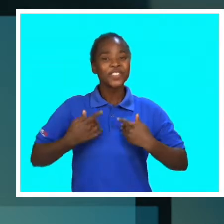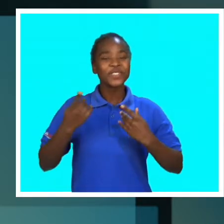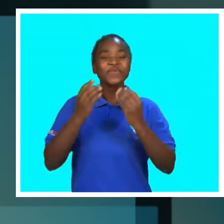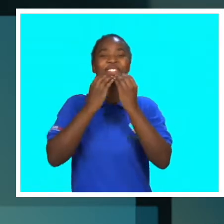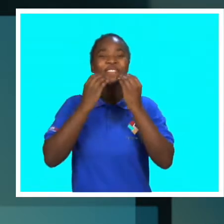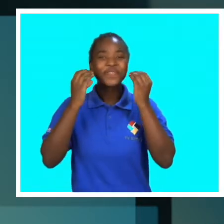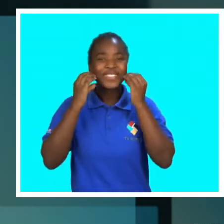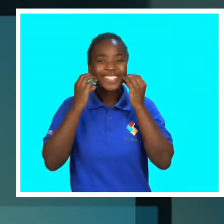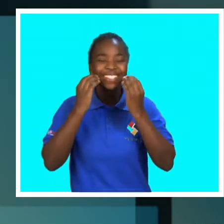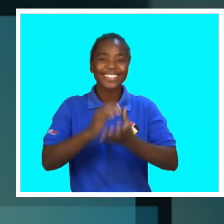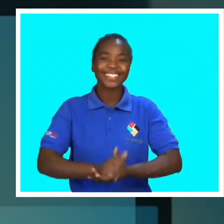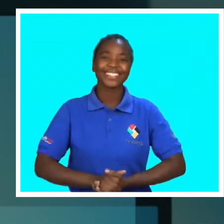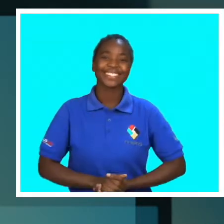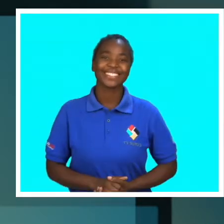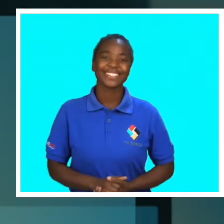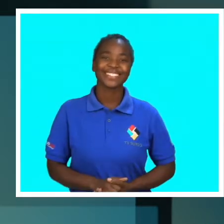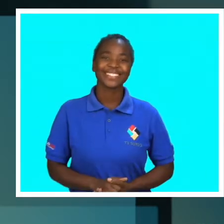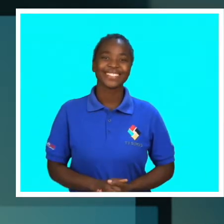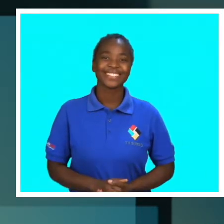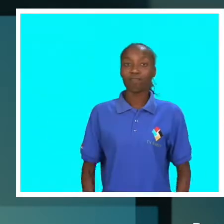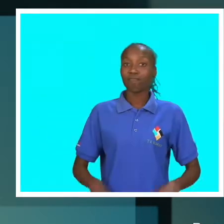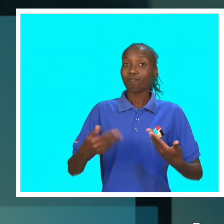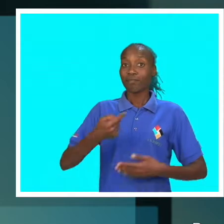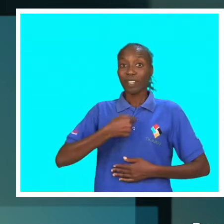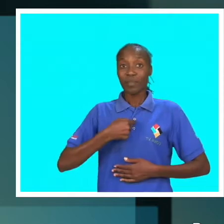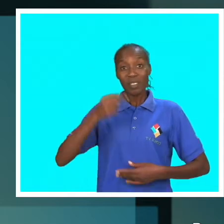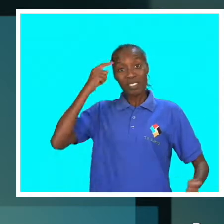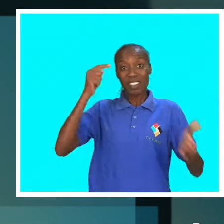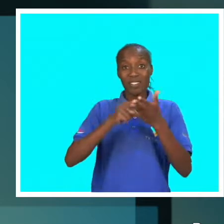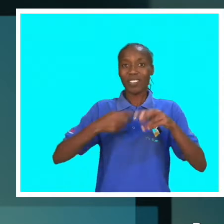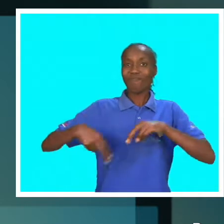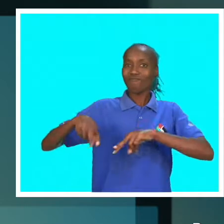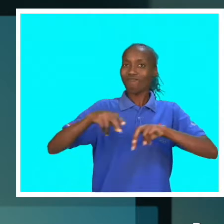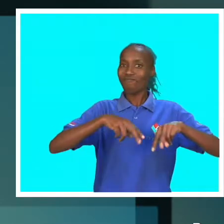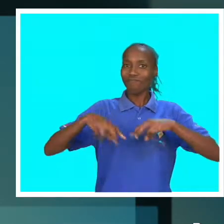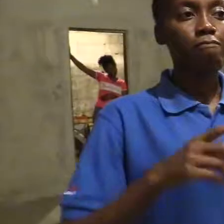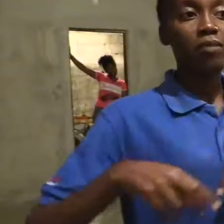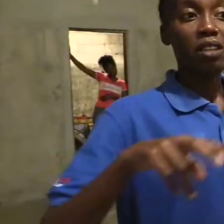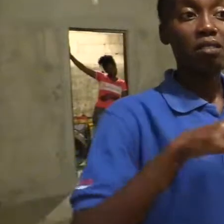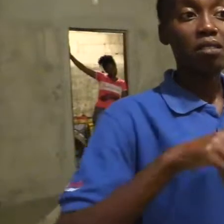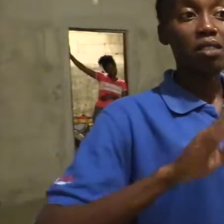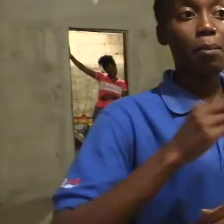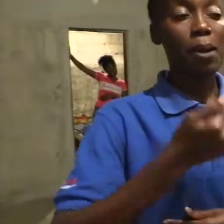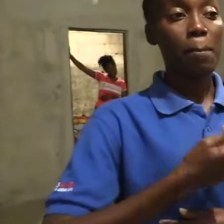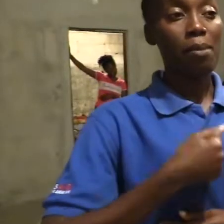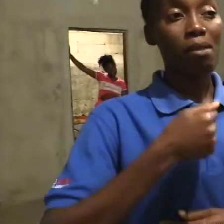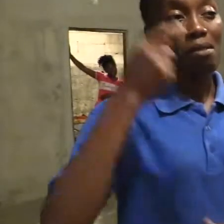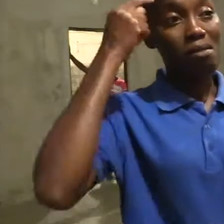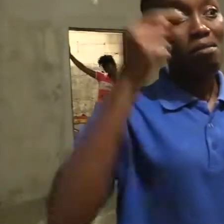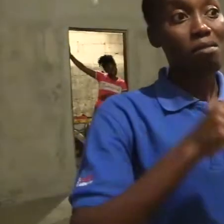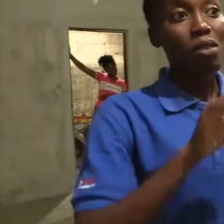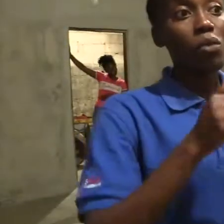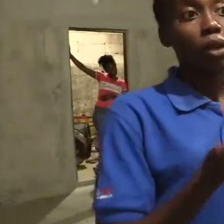galanga sobrevive no coração dos jovens moçambicanos. Para mim a dança significa uma alegria. Significa